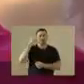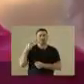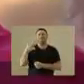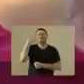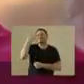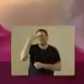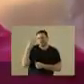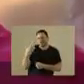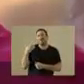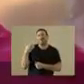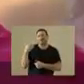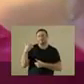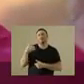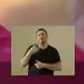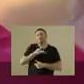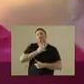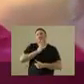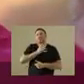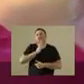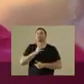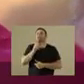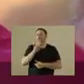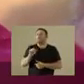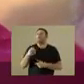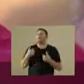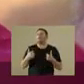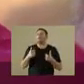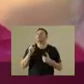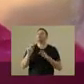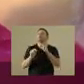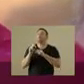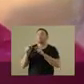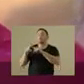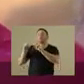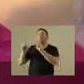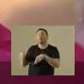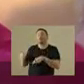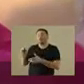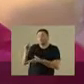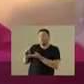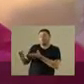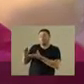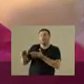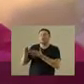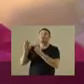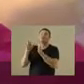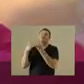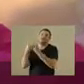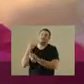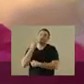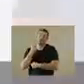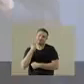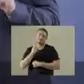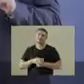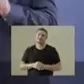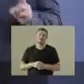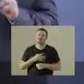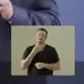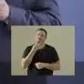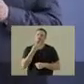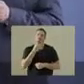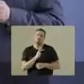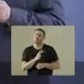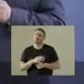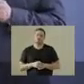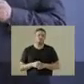sabe o que está fazendo e fará muito bem implantando esse programa, esse projeto Bolsa Família Fortaleza. Eu não conheço